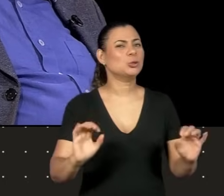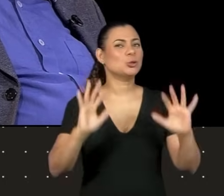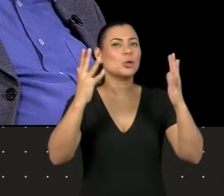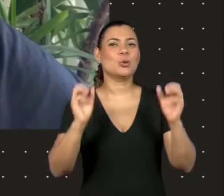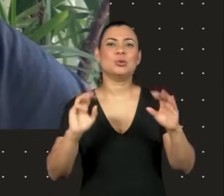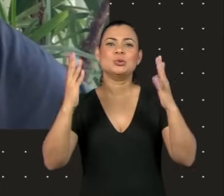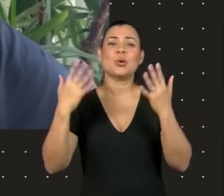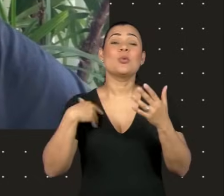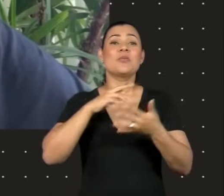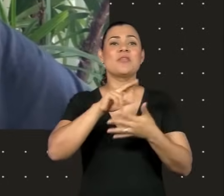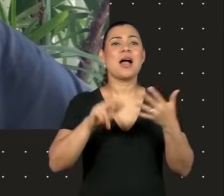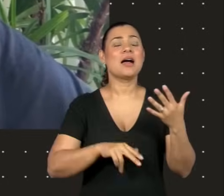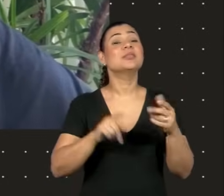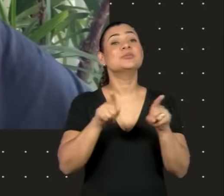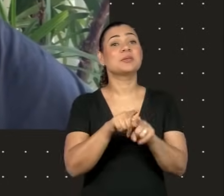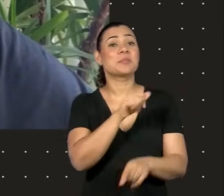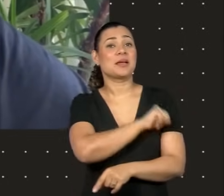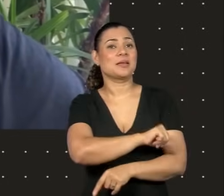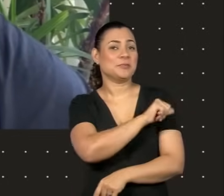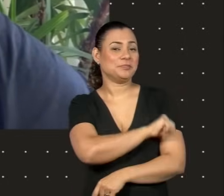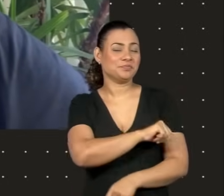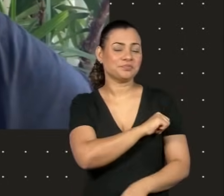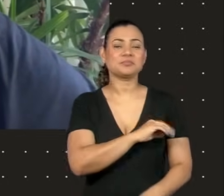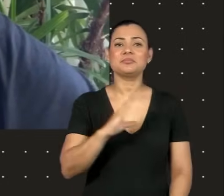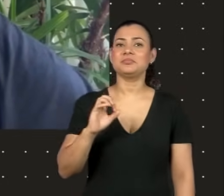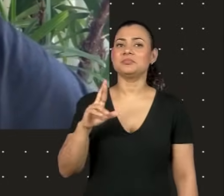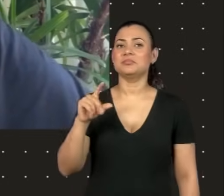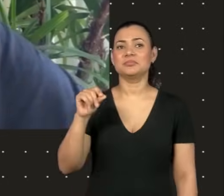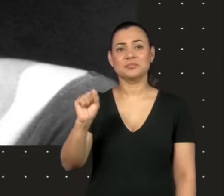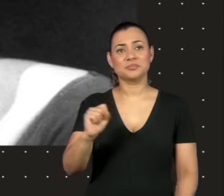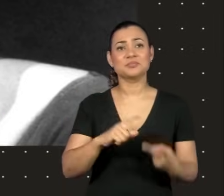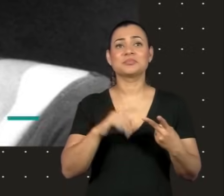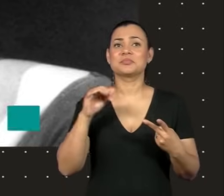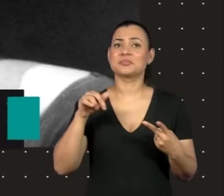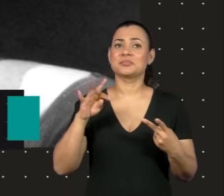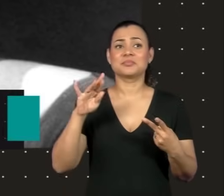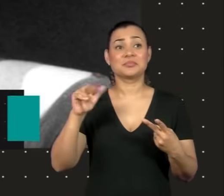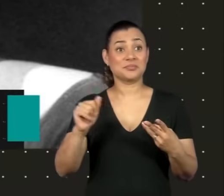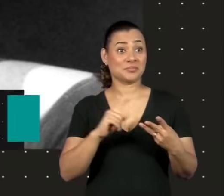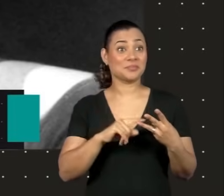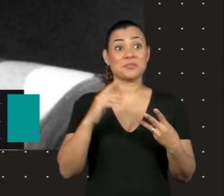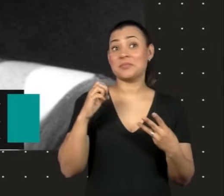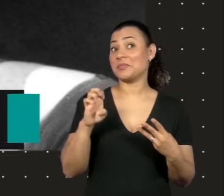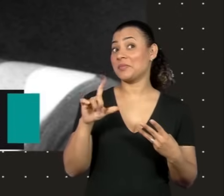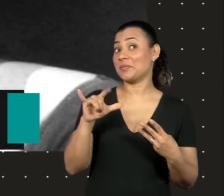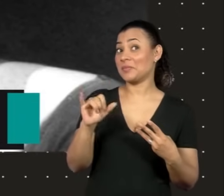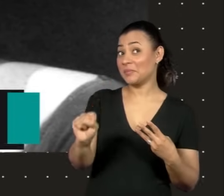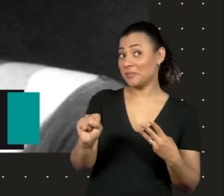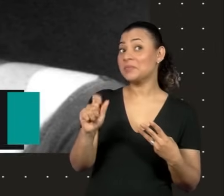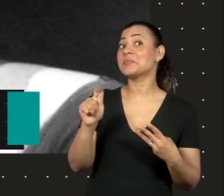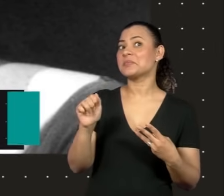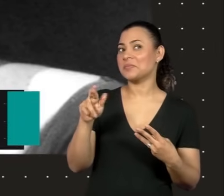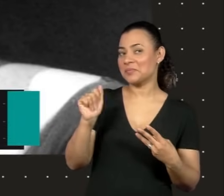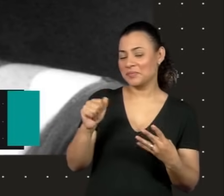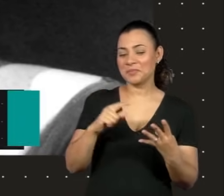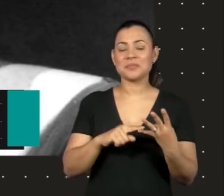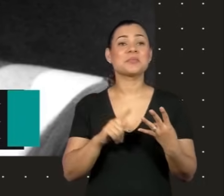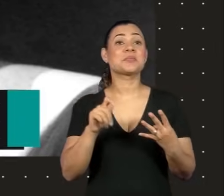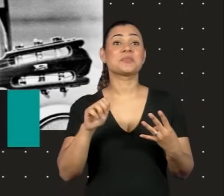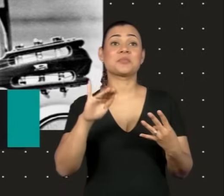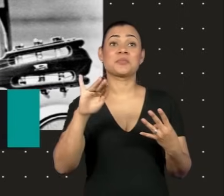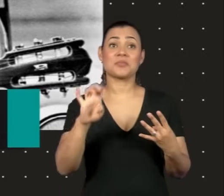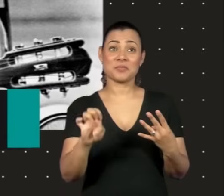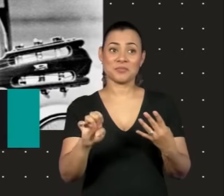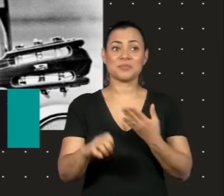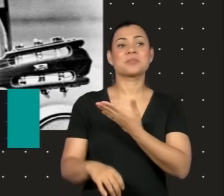lá com os Cariocas, Carlos Lira, Tamba Trio. Depois veio Elis Regina e depois veio Jorge